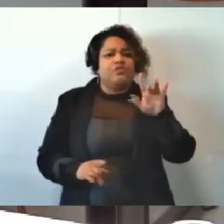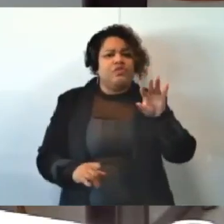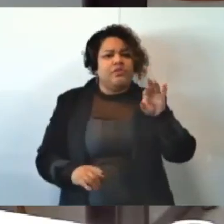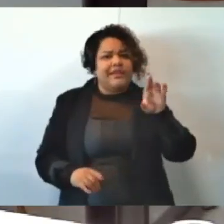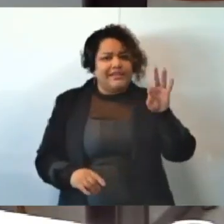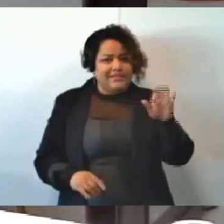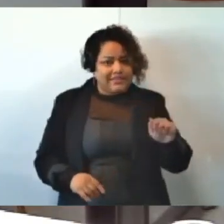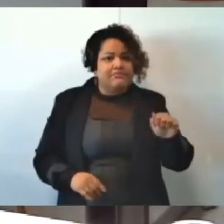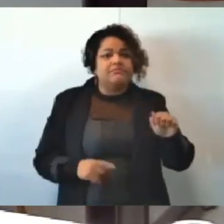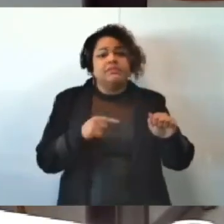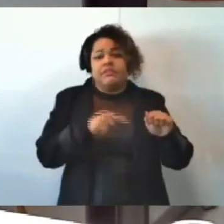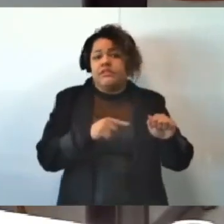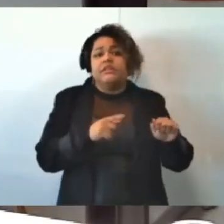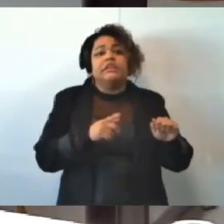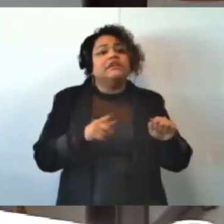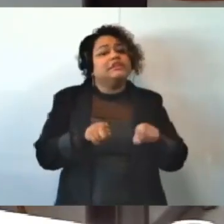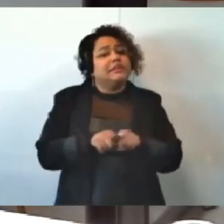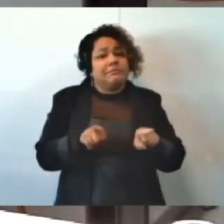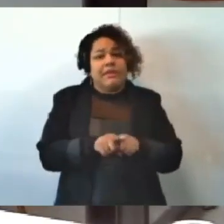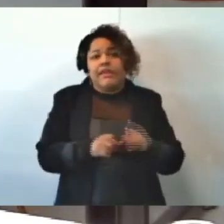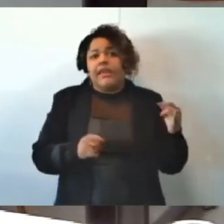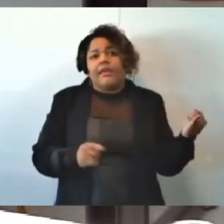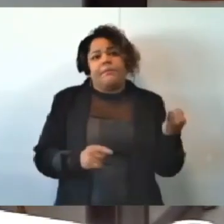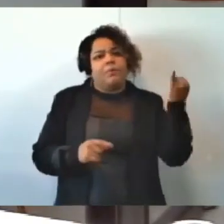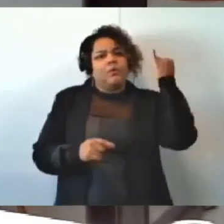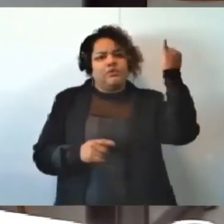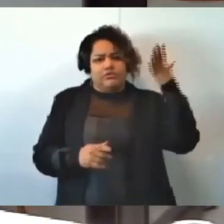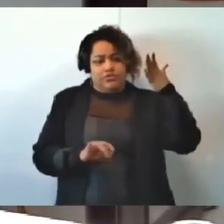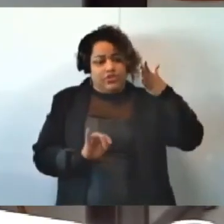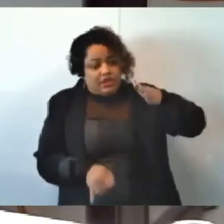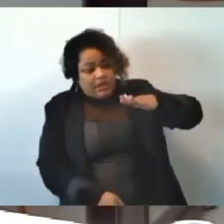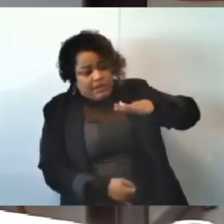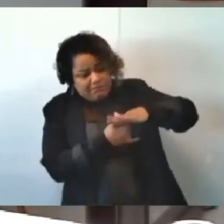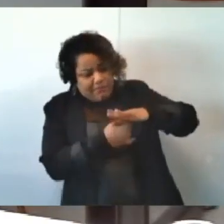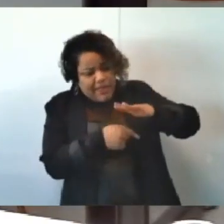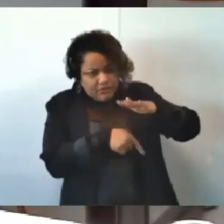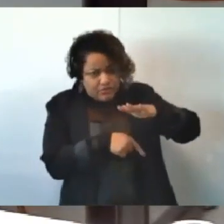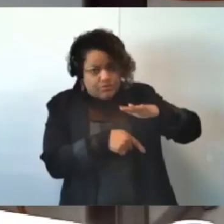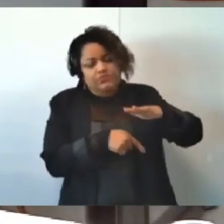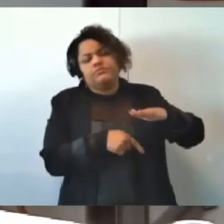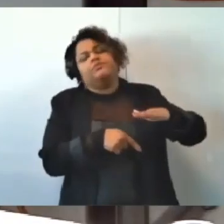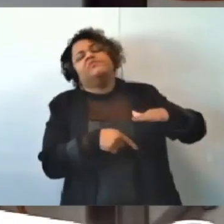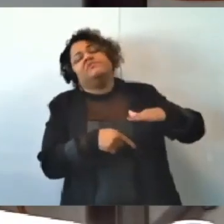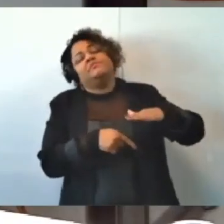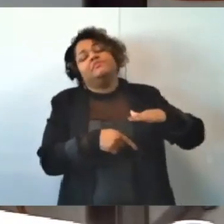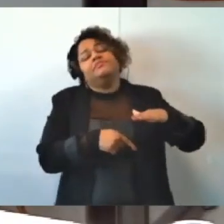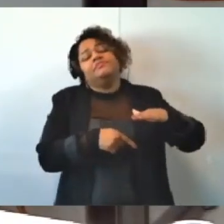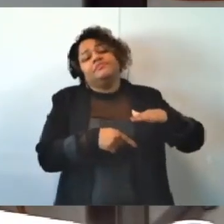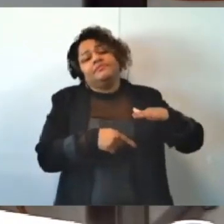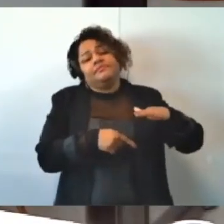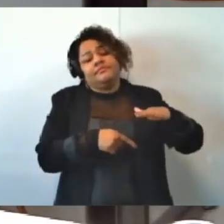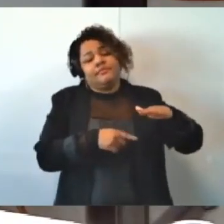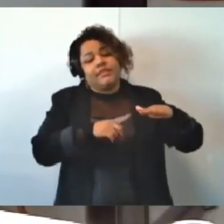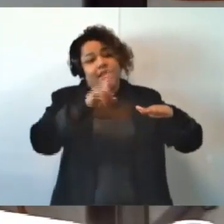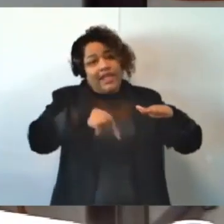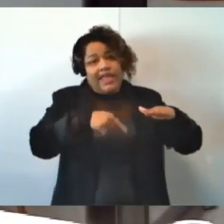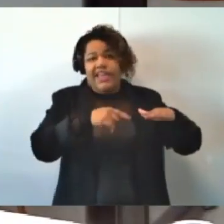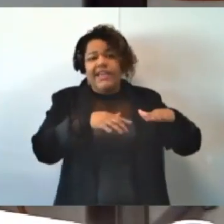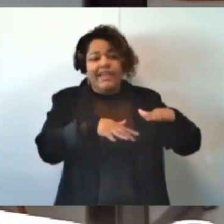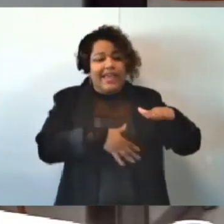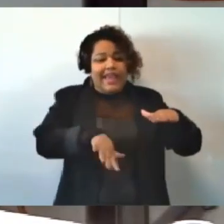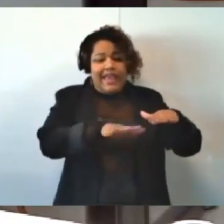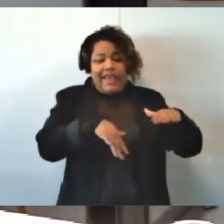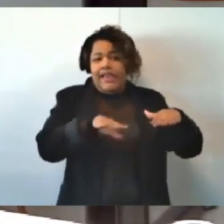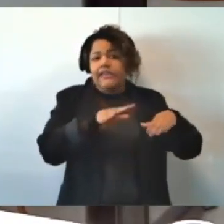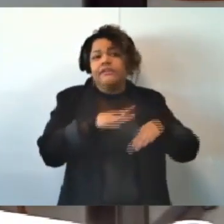sendo contemplado. Até mesmo debaixo do viaduto de Santa Teresa, é uma das áreas que a gente vem cobrando para